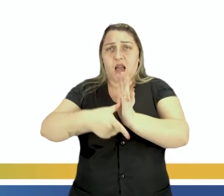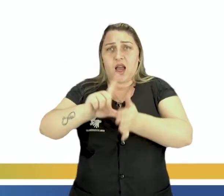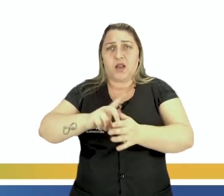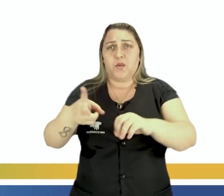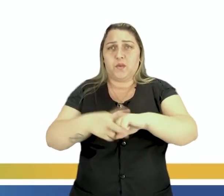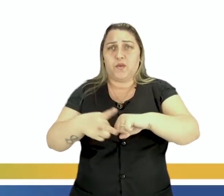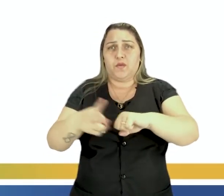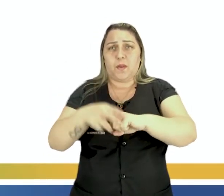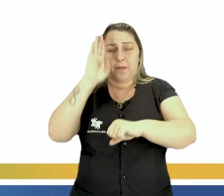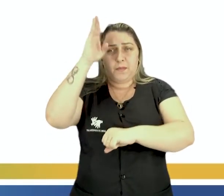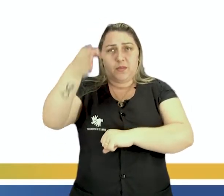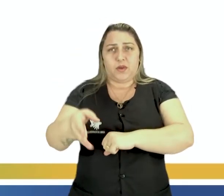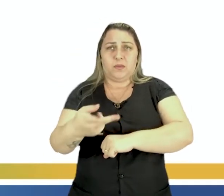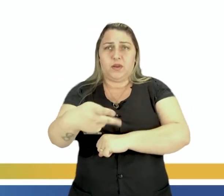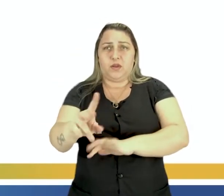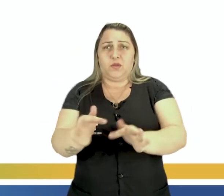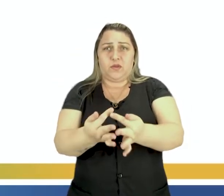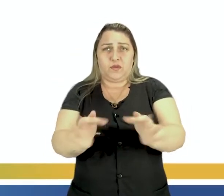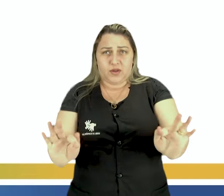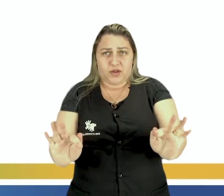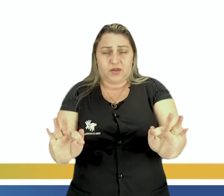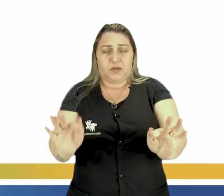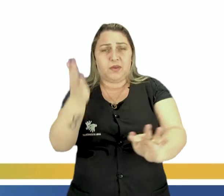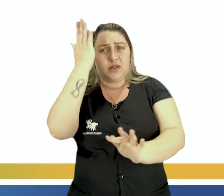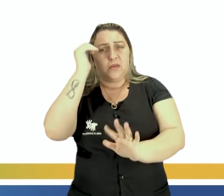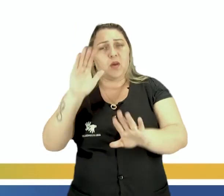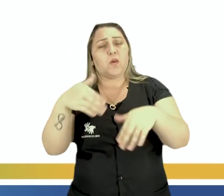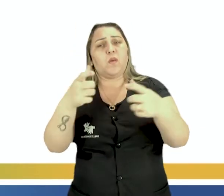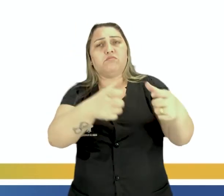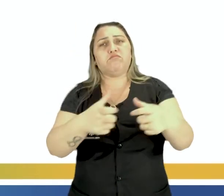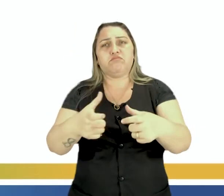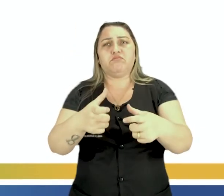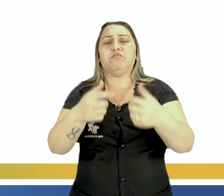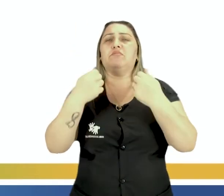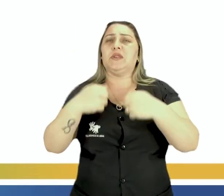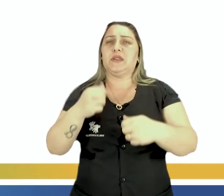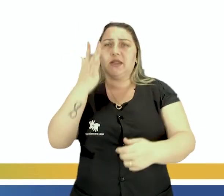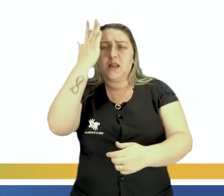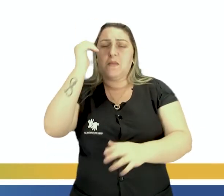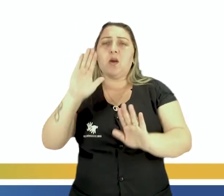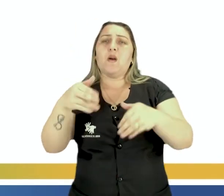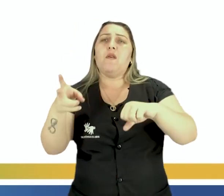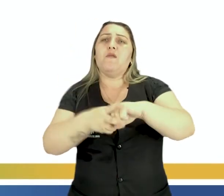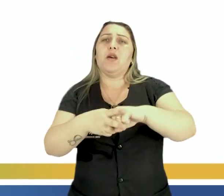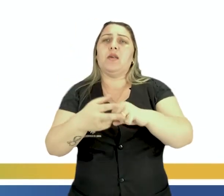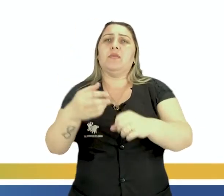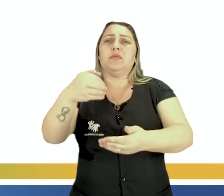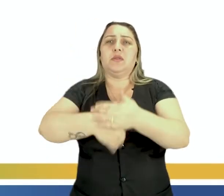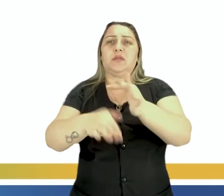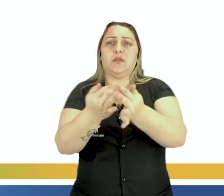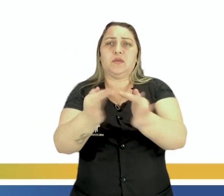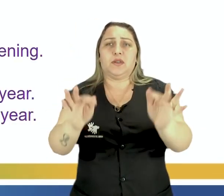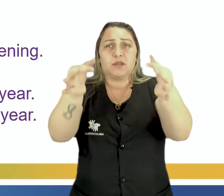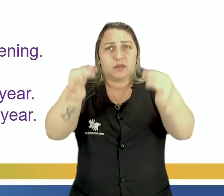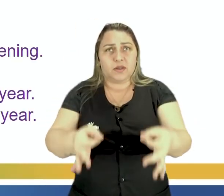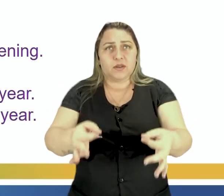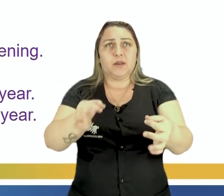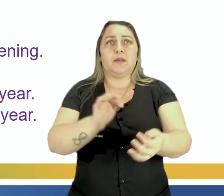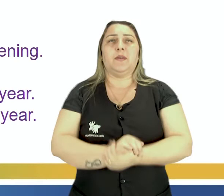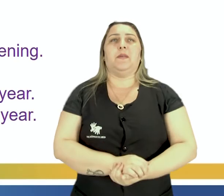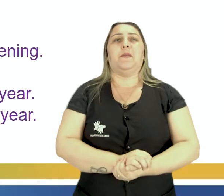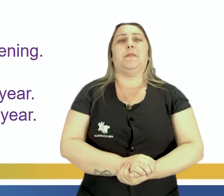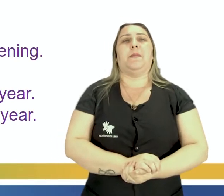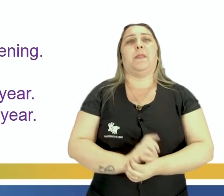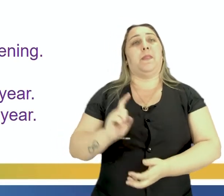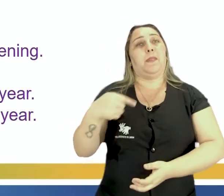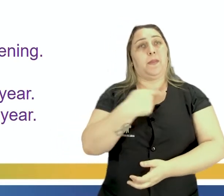do verbo principal da sua frase. Então, para saber qual é a posição correta, você tem que identificar o verbo da frase, certo? Nós